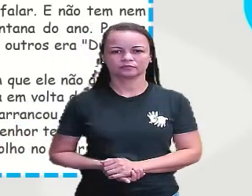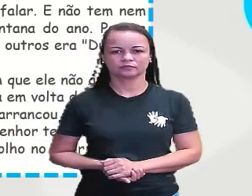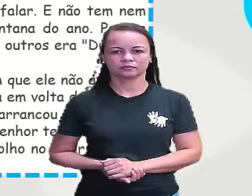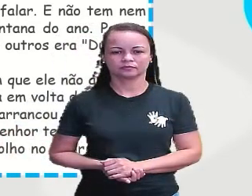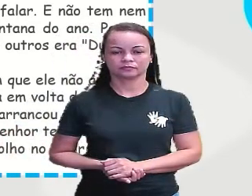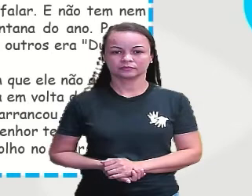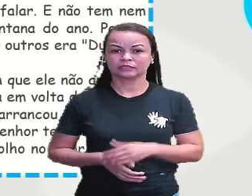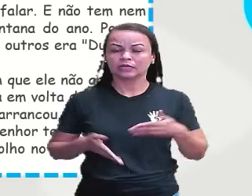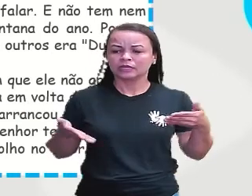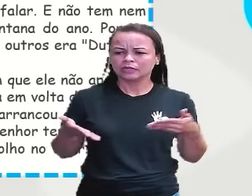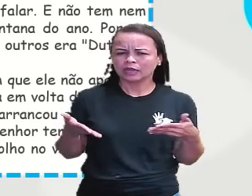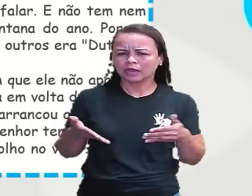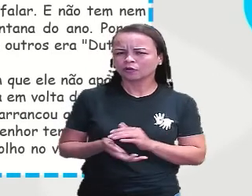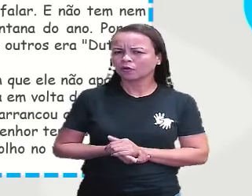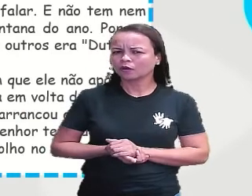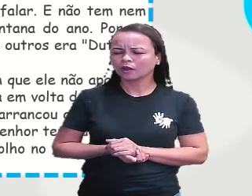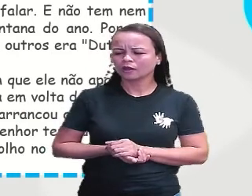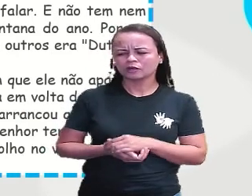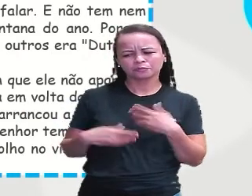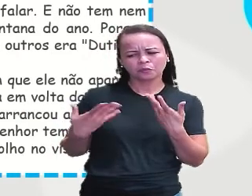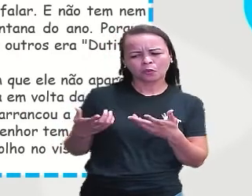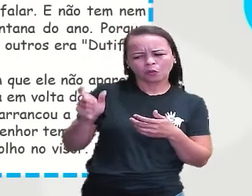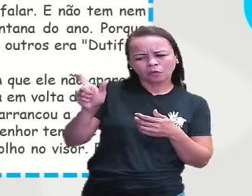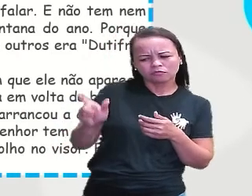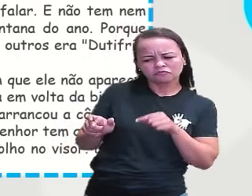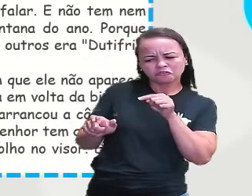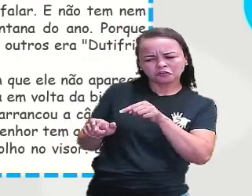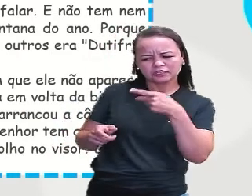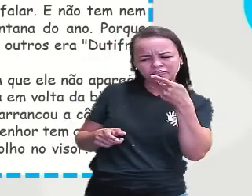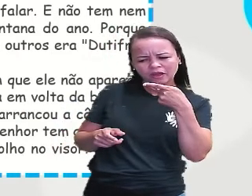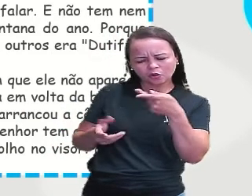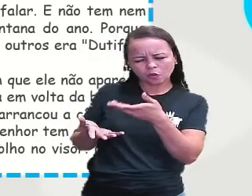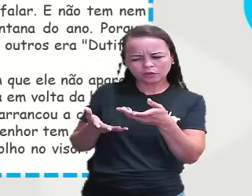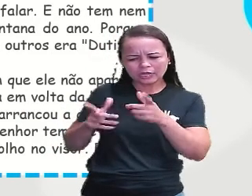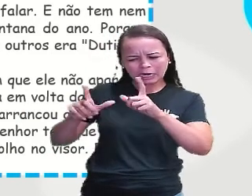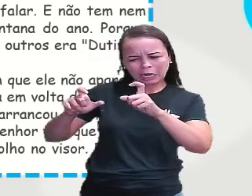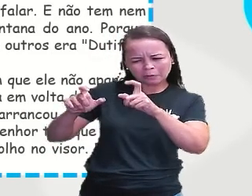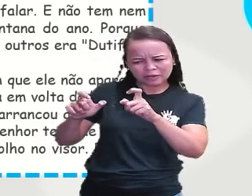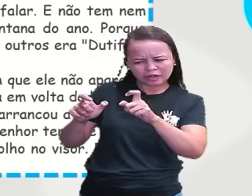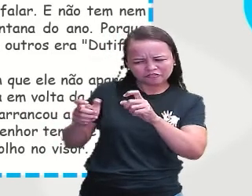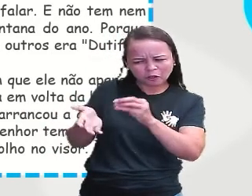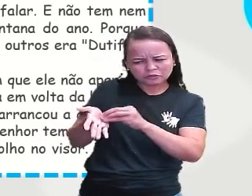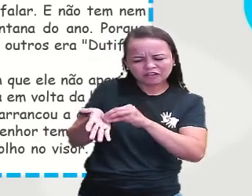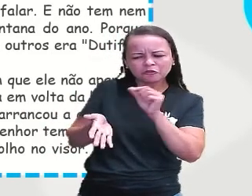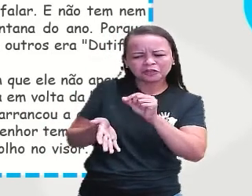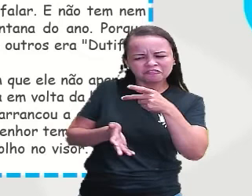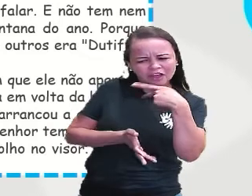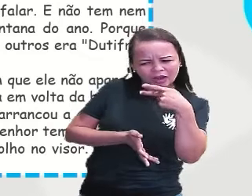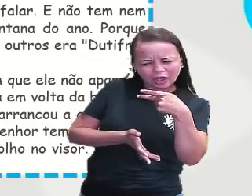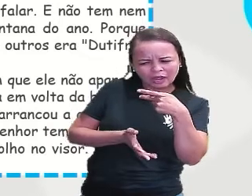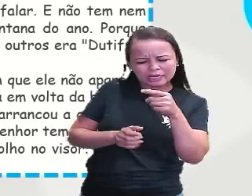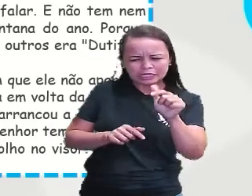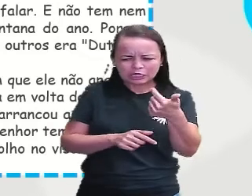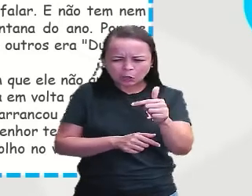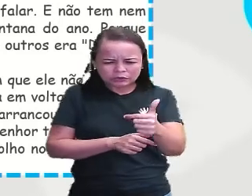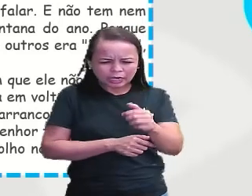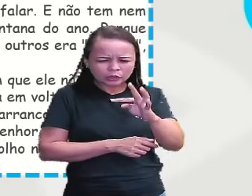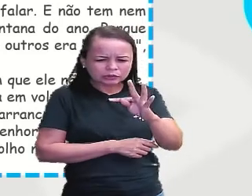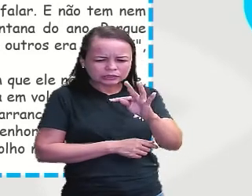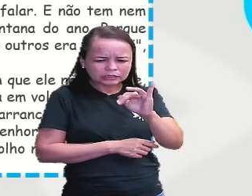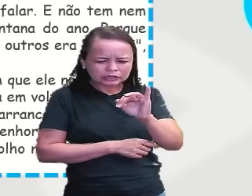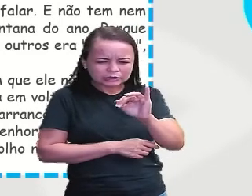E agora? Pô, Castelo, você disse que essa câmera só faltava falar e não tem nem timer? O